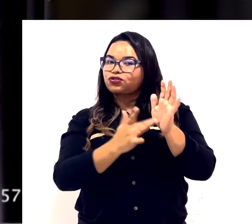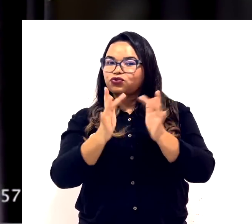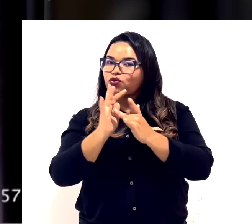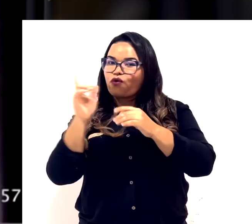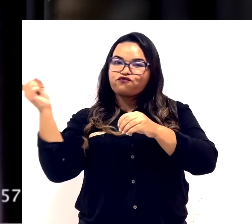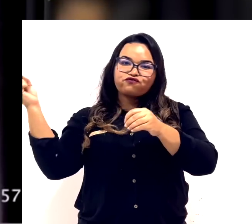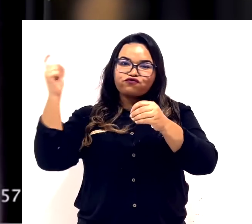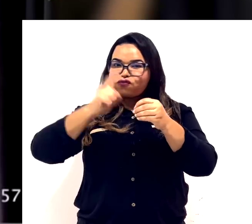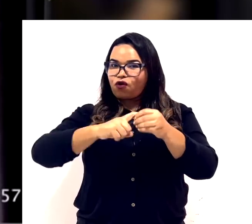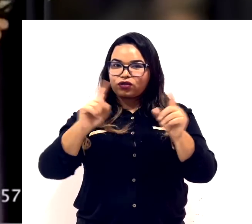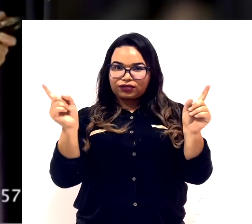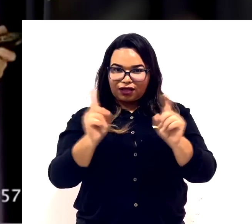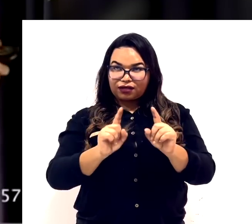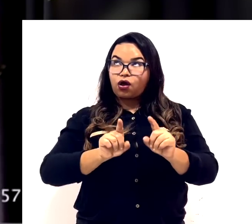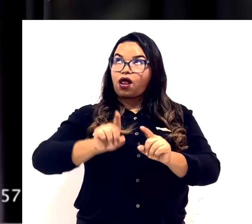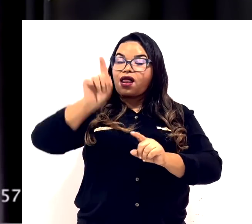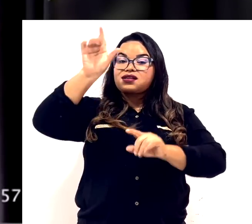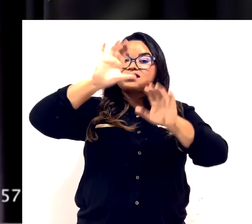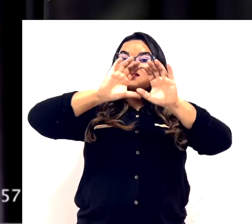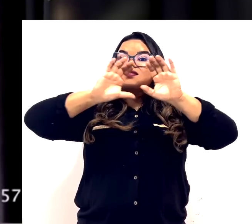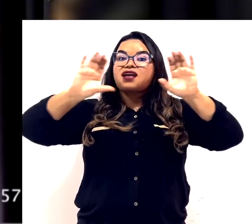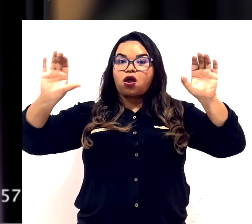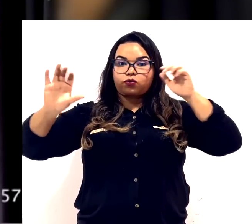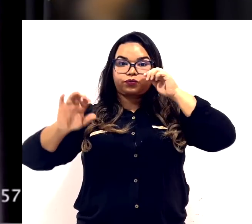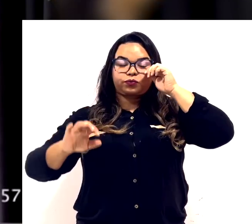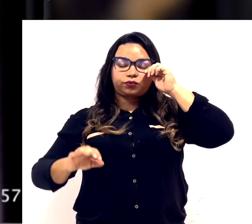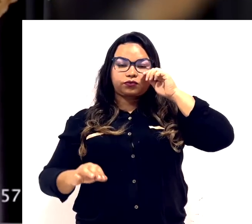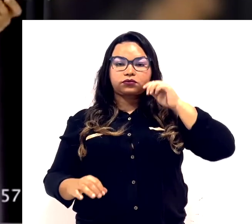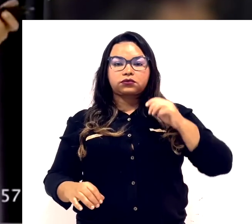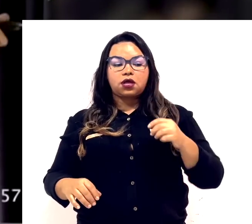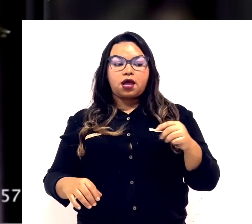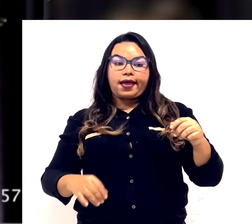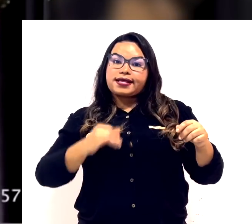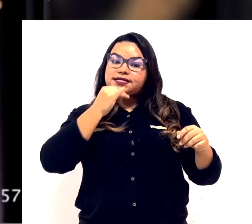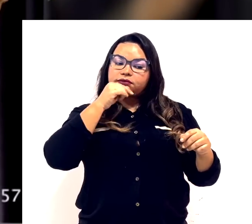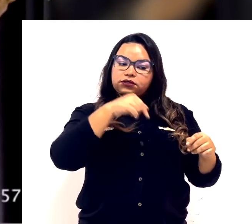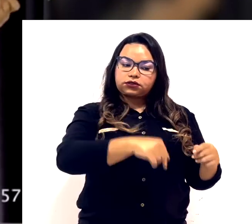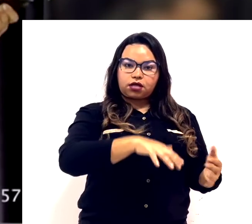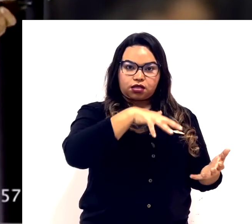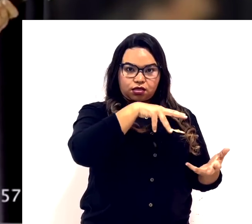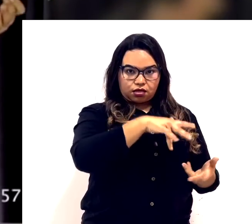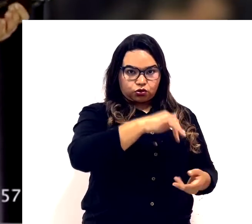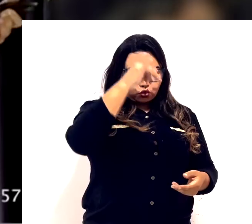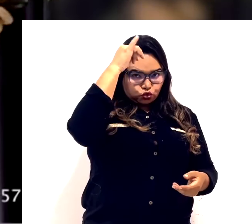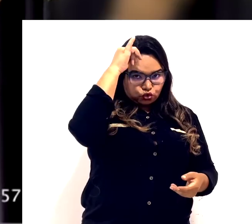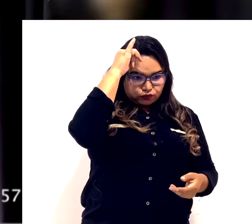céu, enquanto o chifre pequeno estabelece o seu domínio aqui na terra.